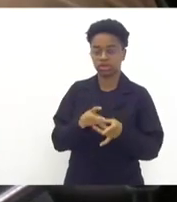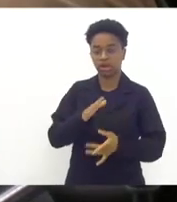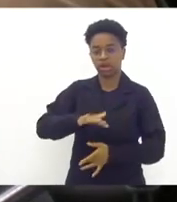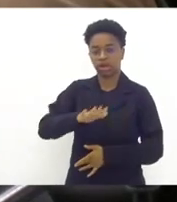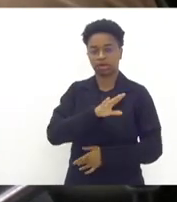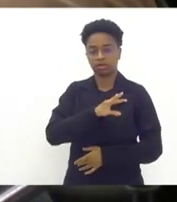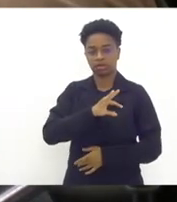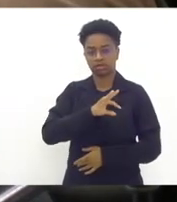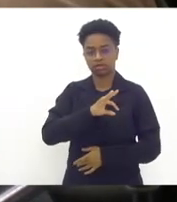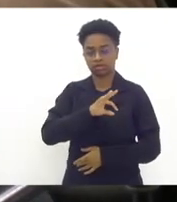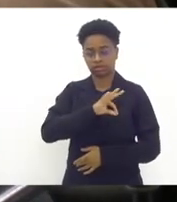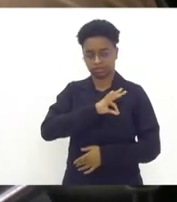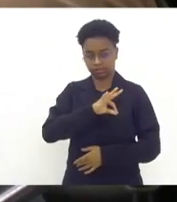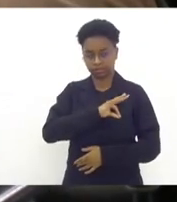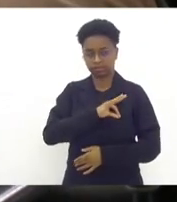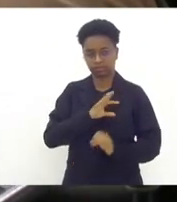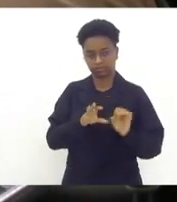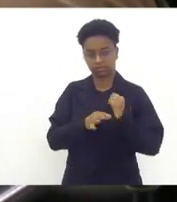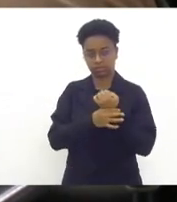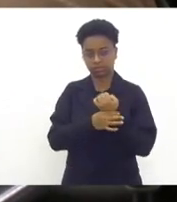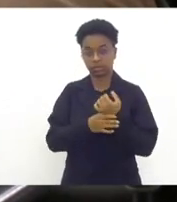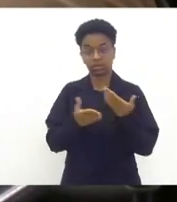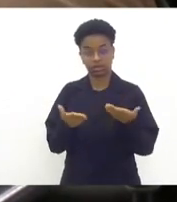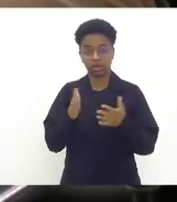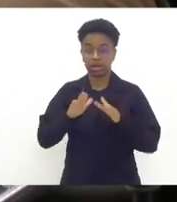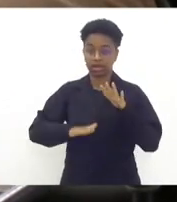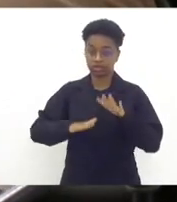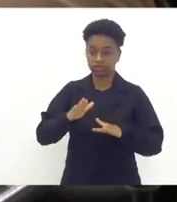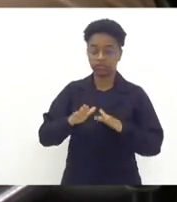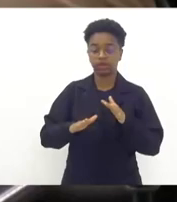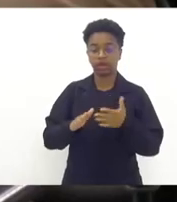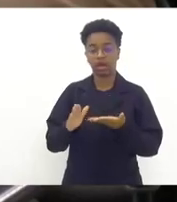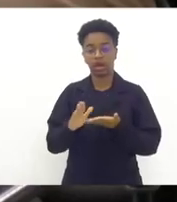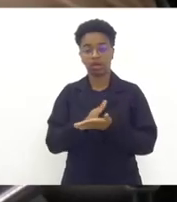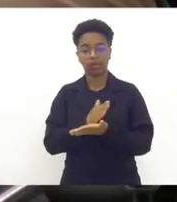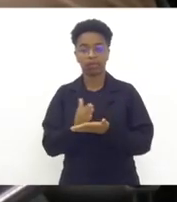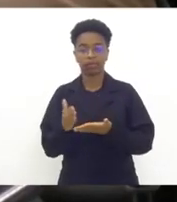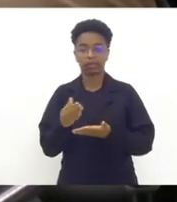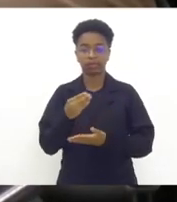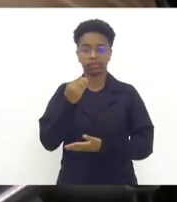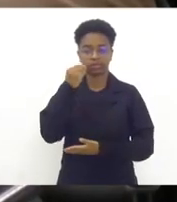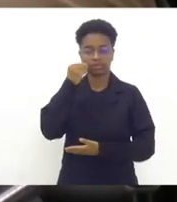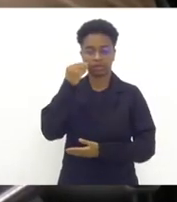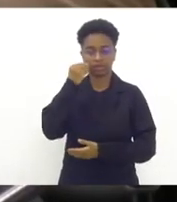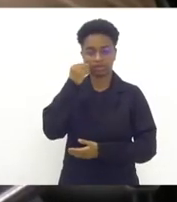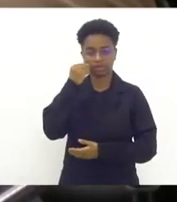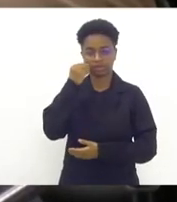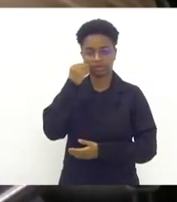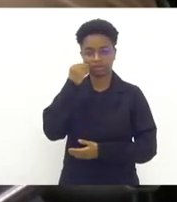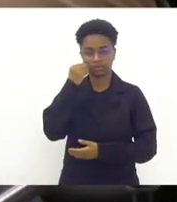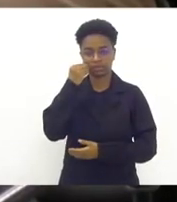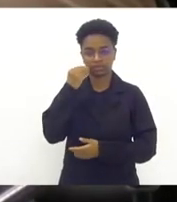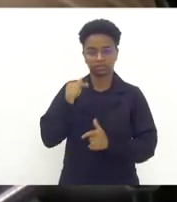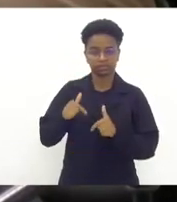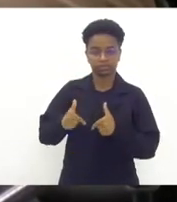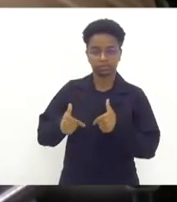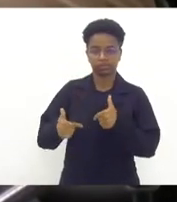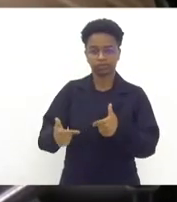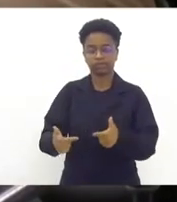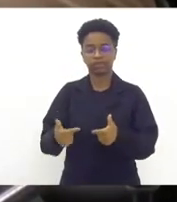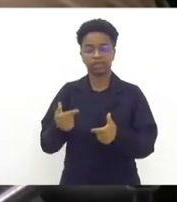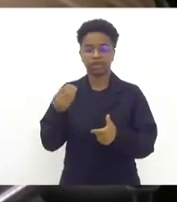segurança do Estado do Rio de Janeiro. Por vezes, alguns tentam fazer um exercício, um